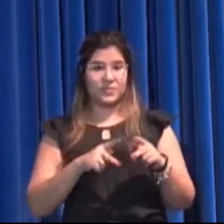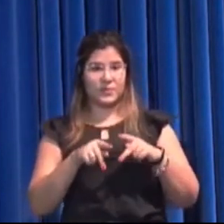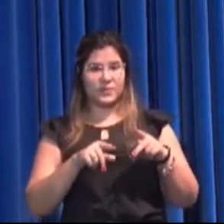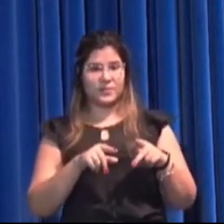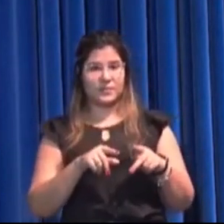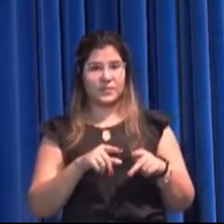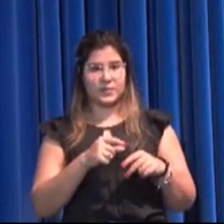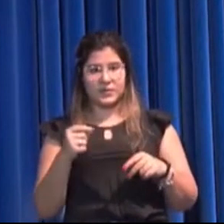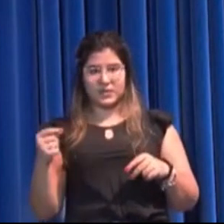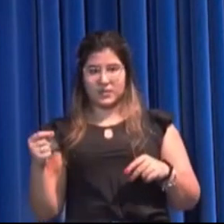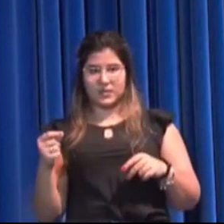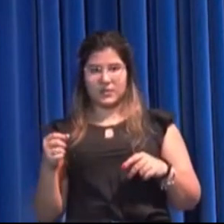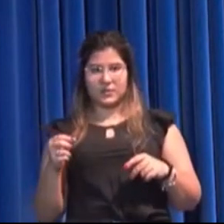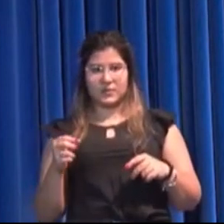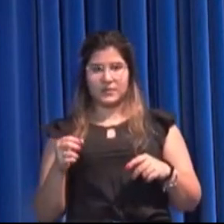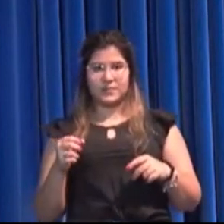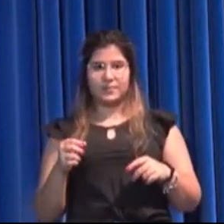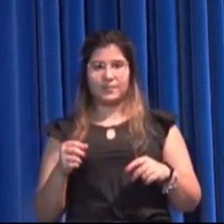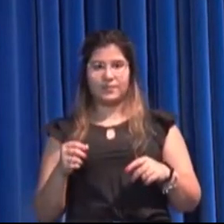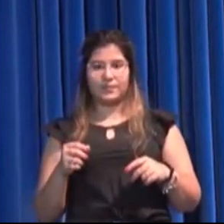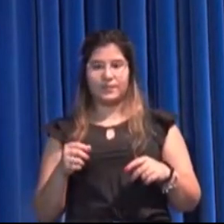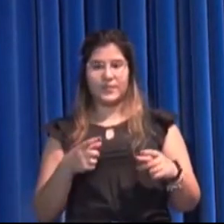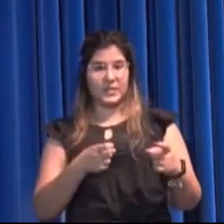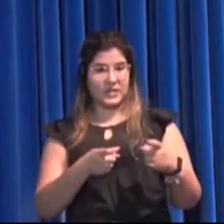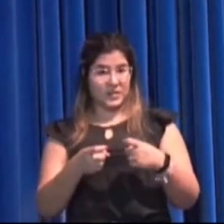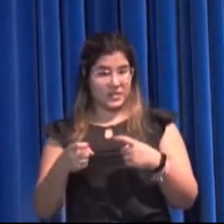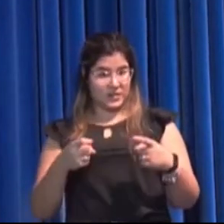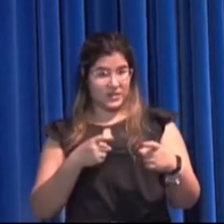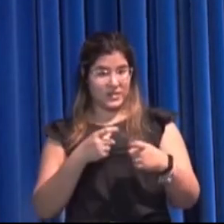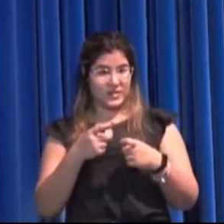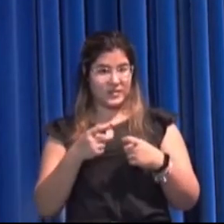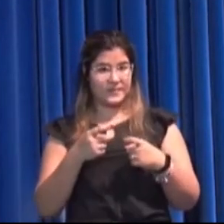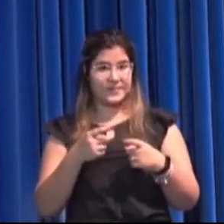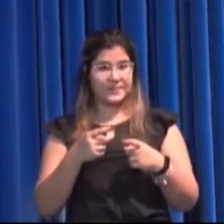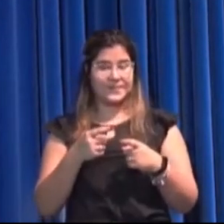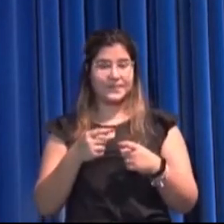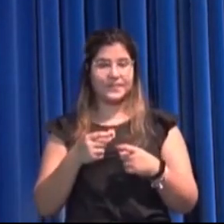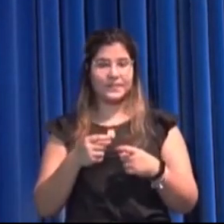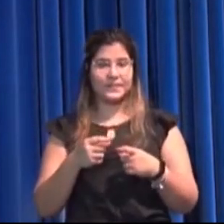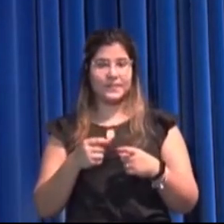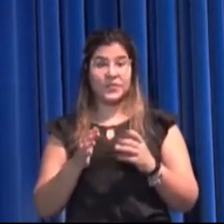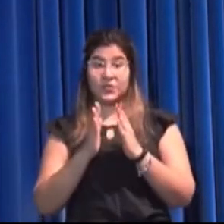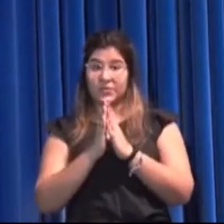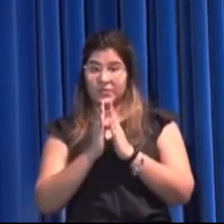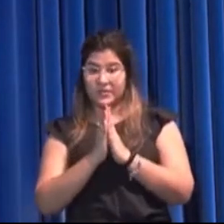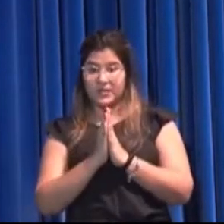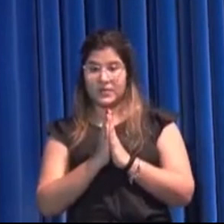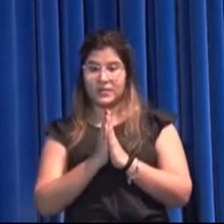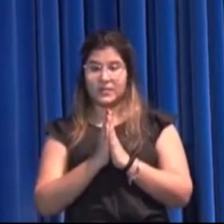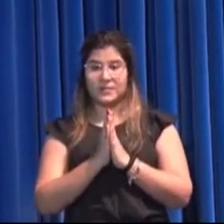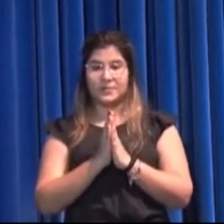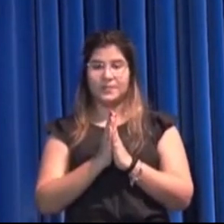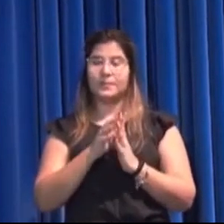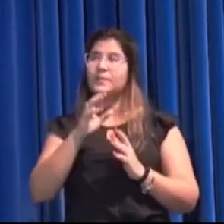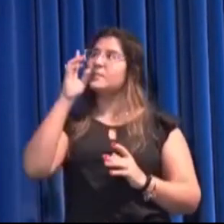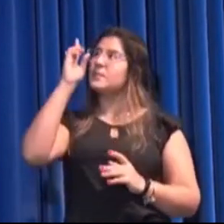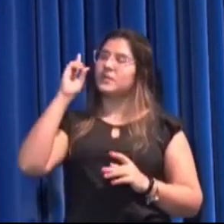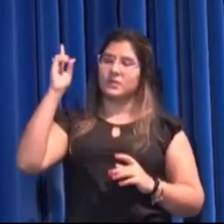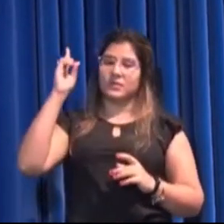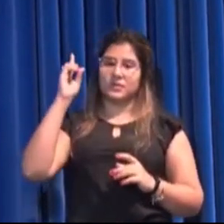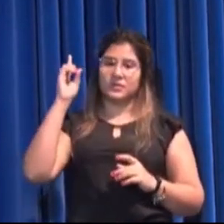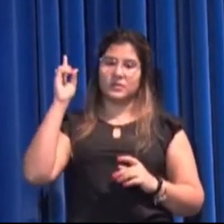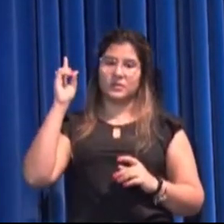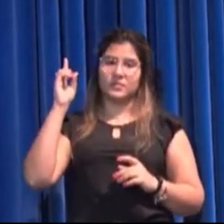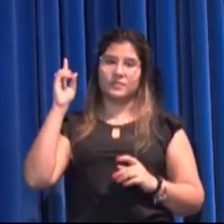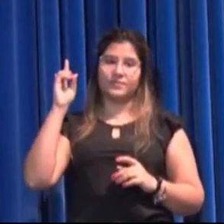guerra contra o seu inimigo, pelo caminho por que os enviares, e orarem a ti, voltados para esta